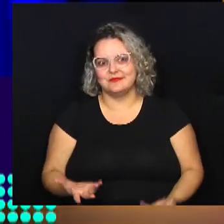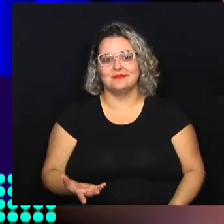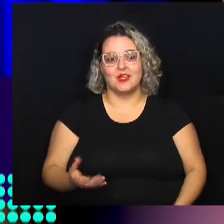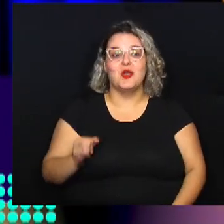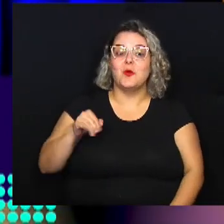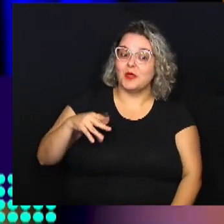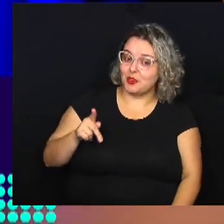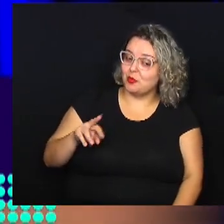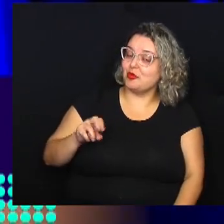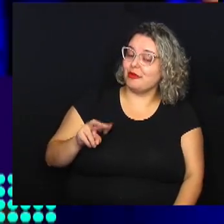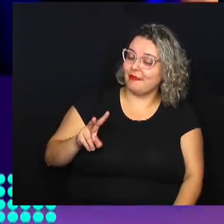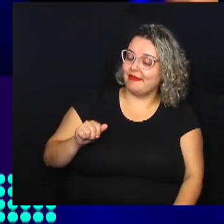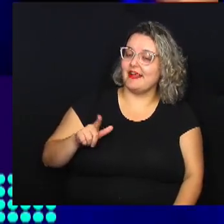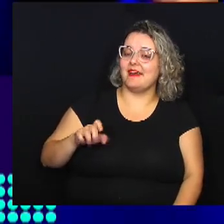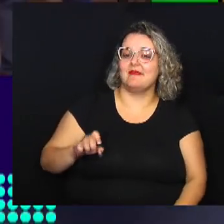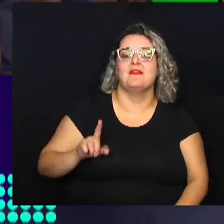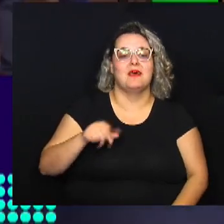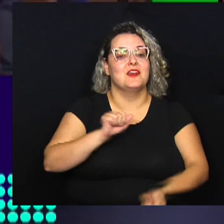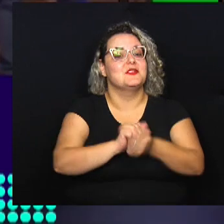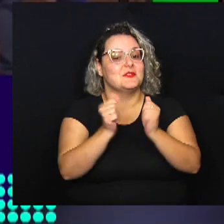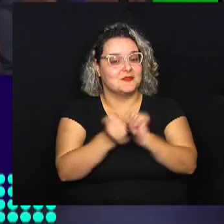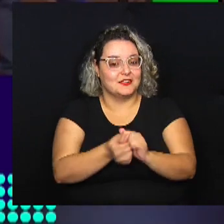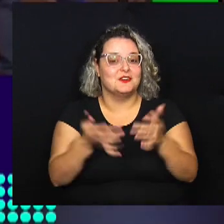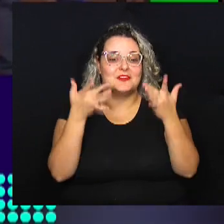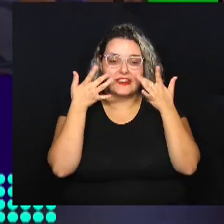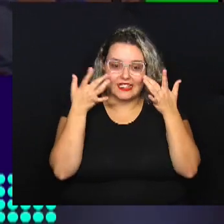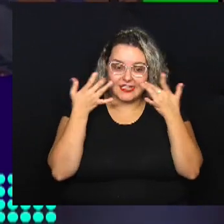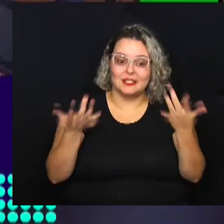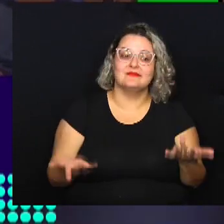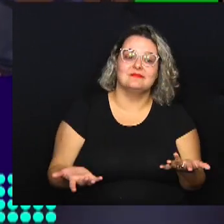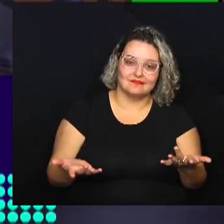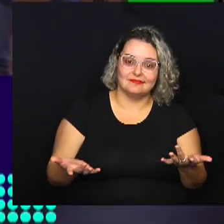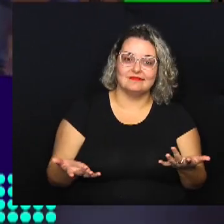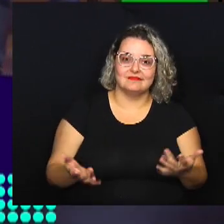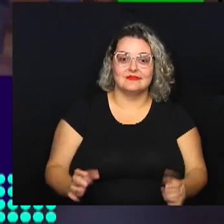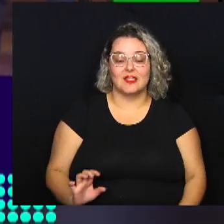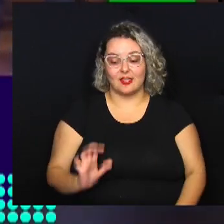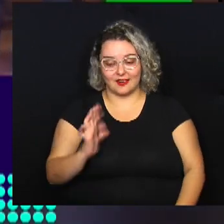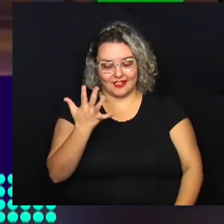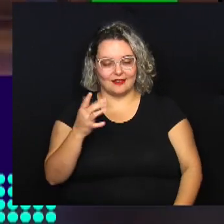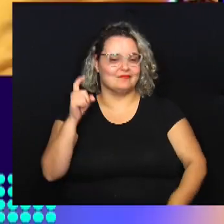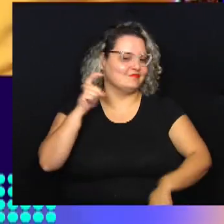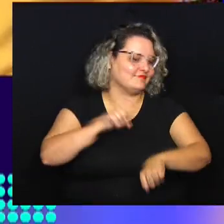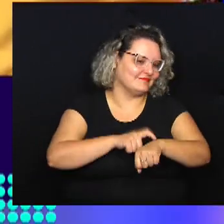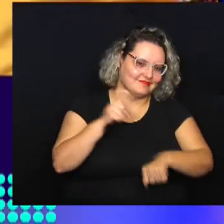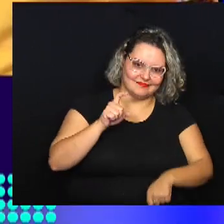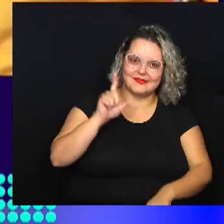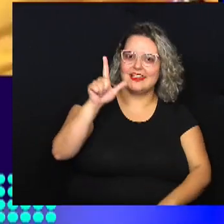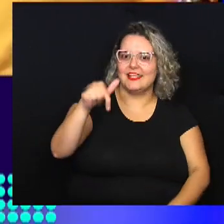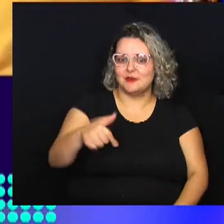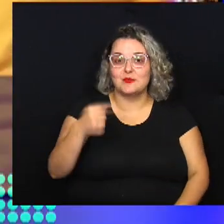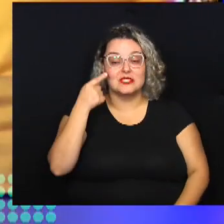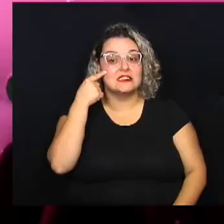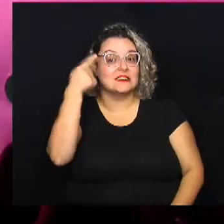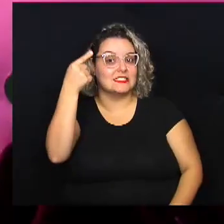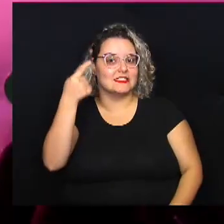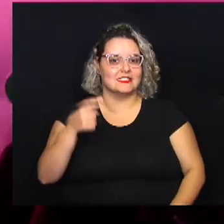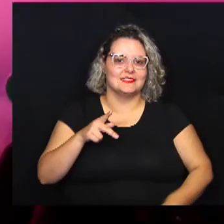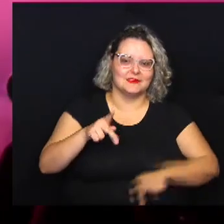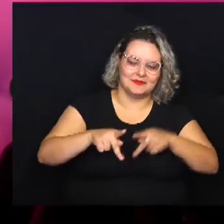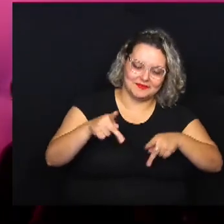Improvável é um espetáculo de improvisação teatral, onde as cenas são criadas na hora a partir das ideias da